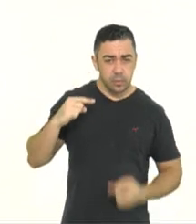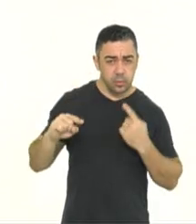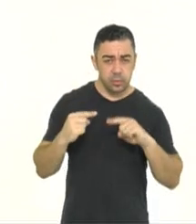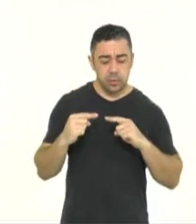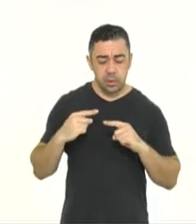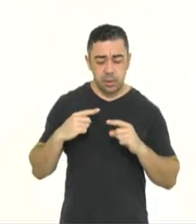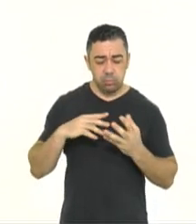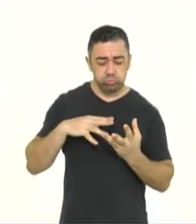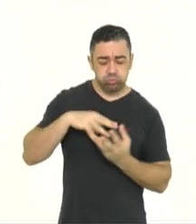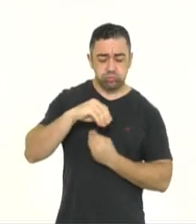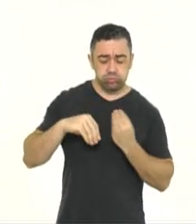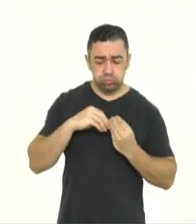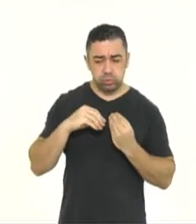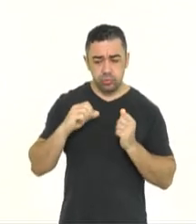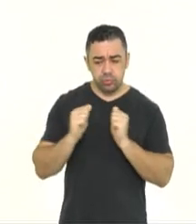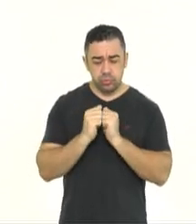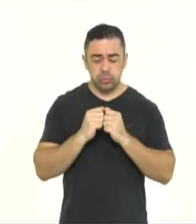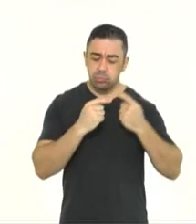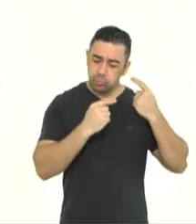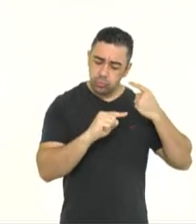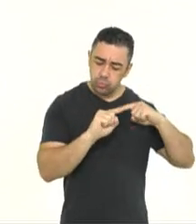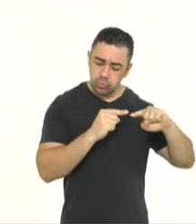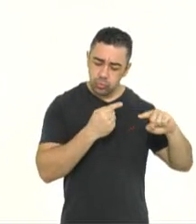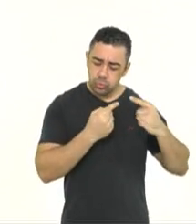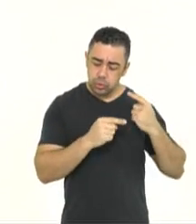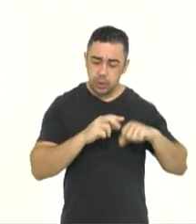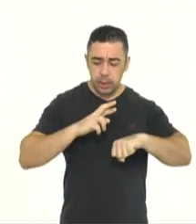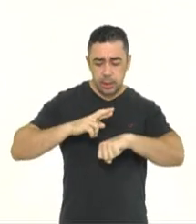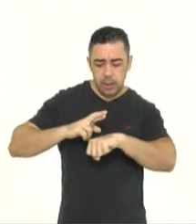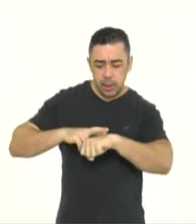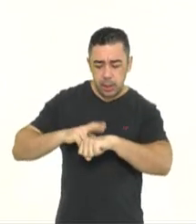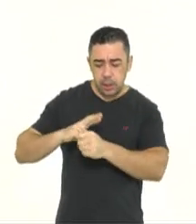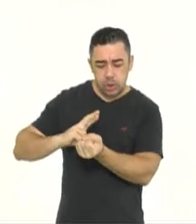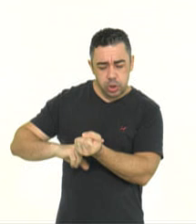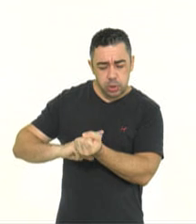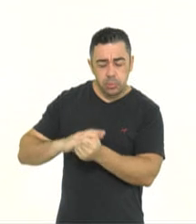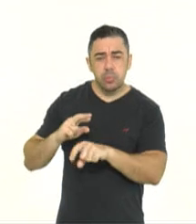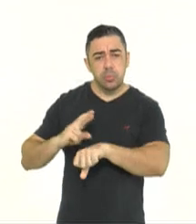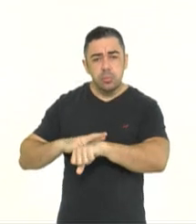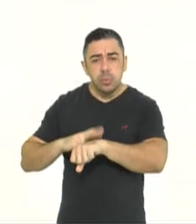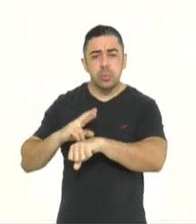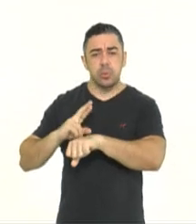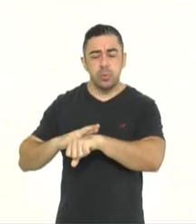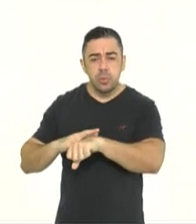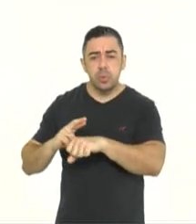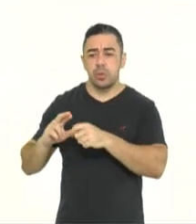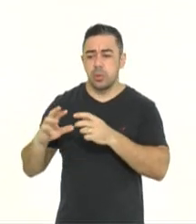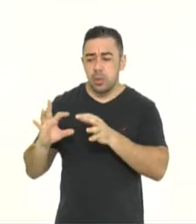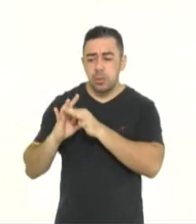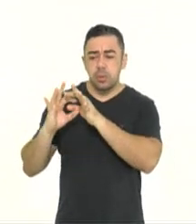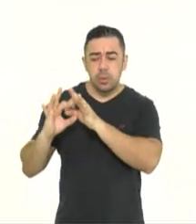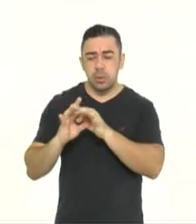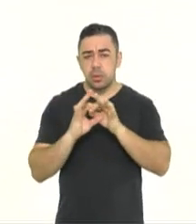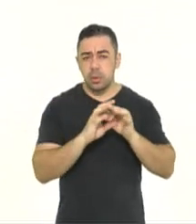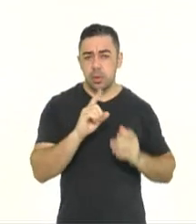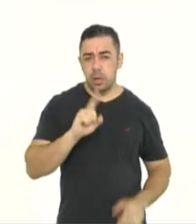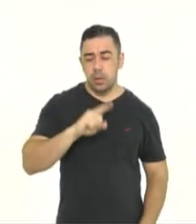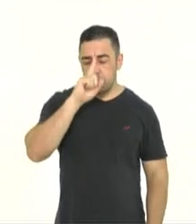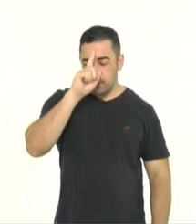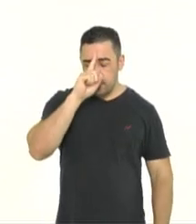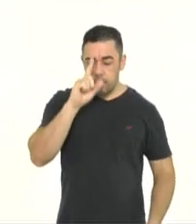interagem simultaneamente, melodia, ritmo e às vezes a harmonia também. As combinações inventivas